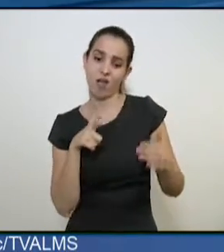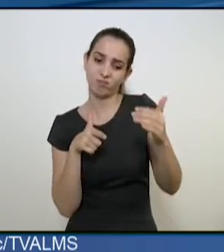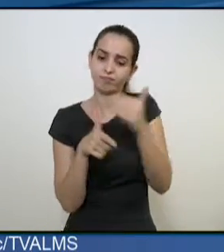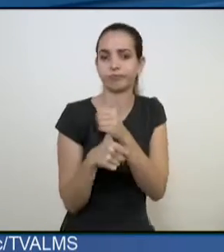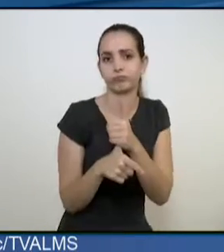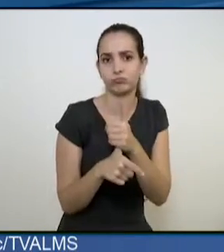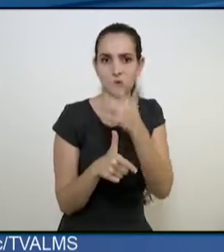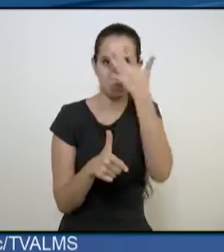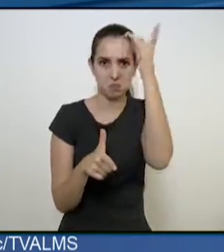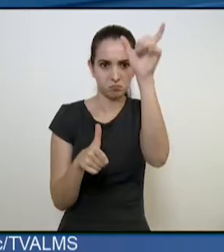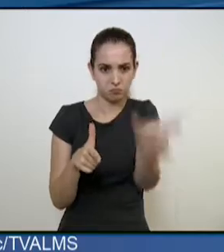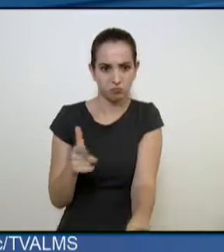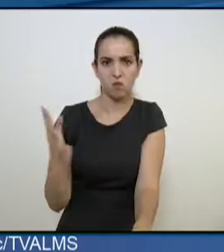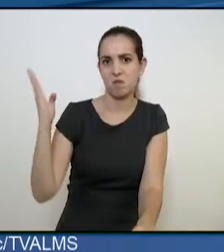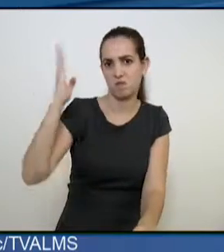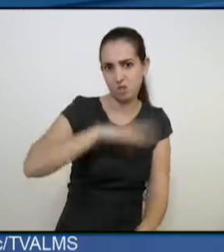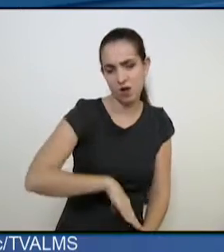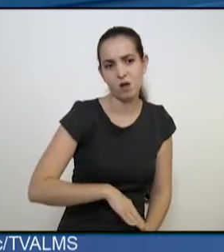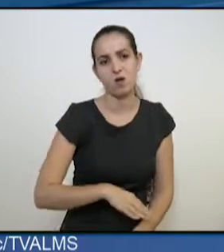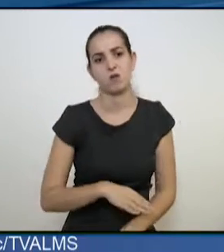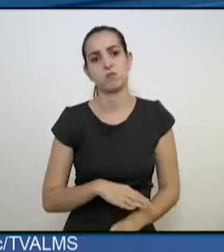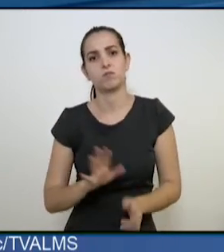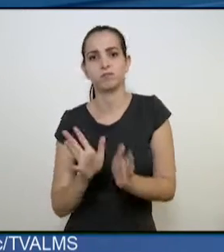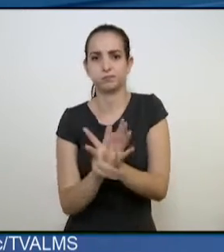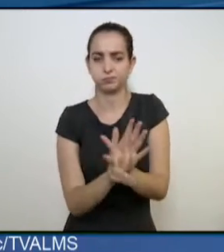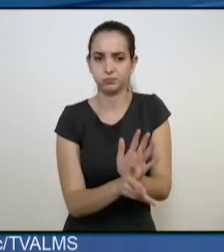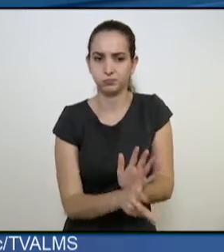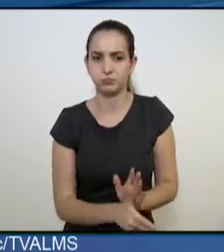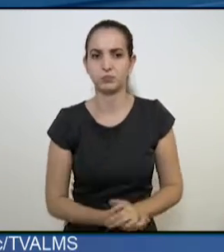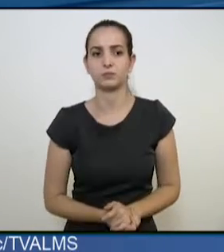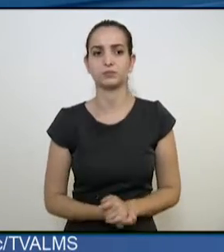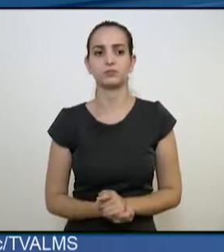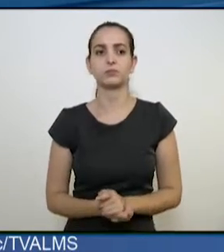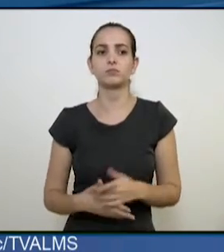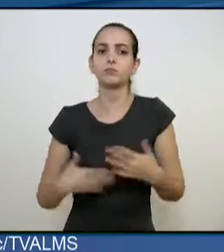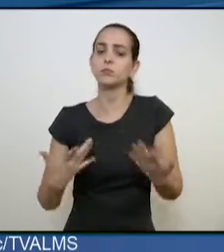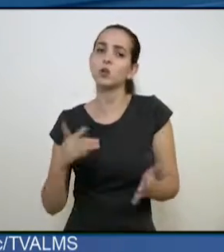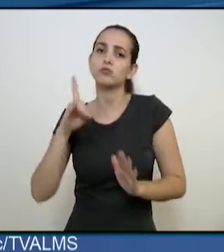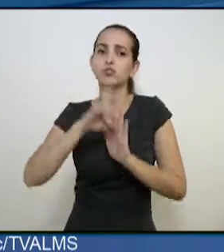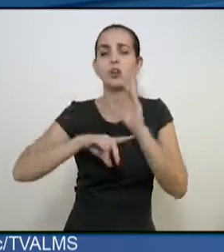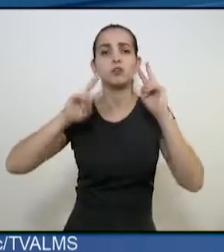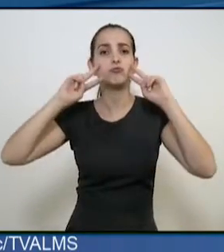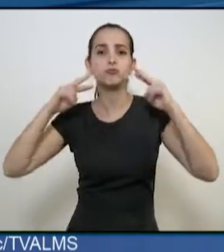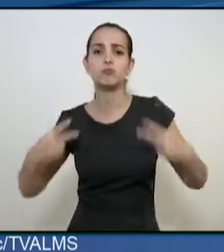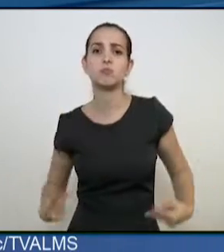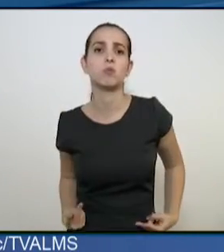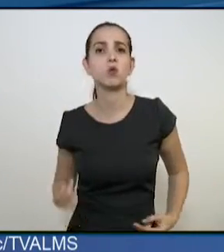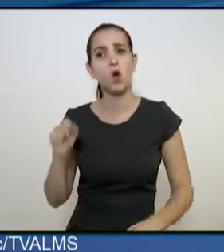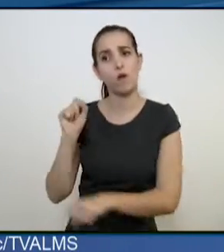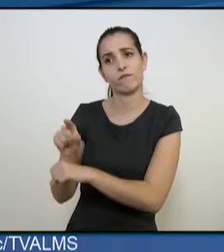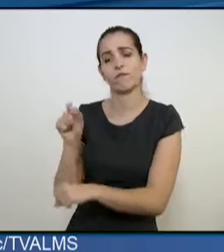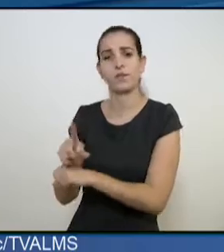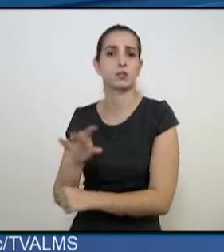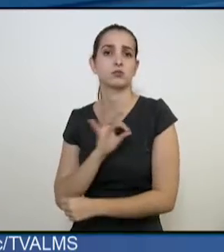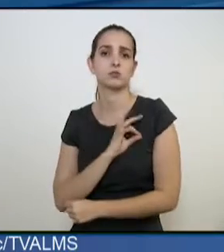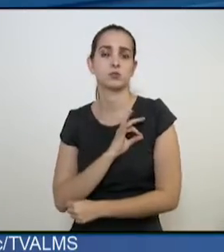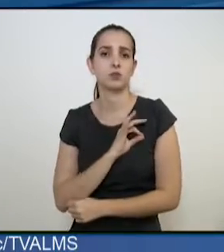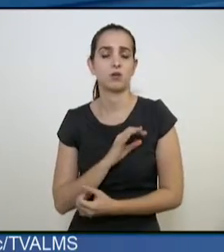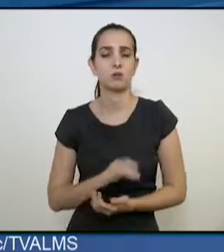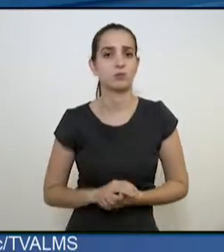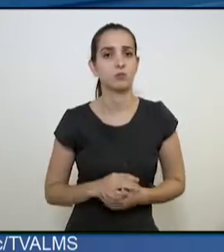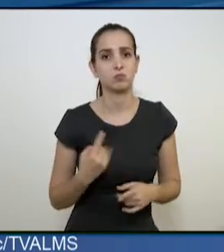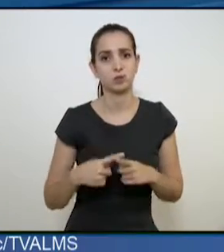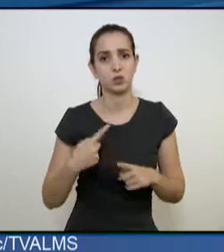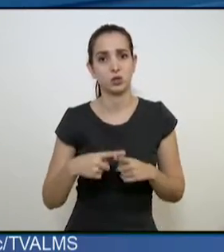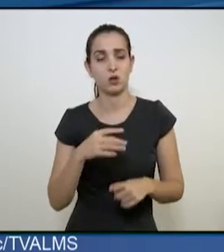num traficante, num bandido, num ladrão, os direitos humanos vai contra o policial. Ele